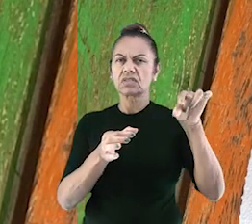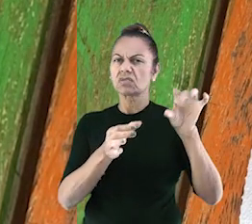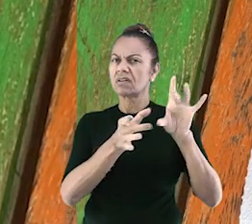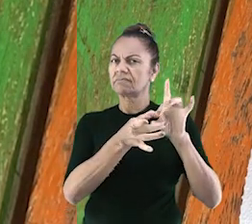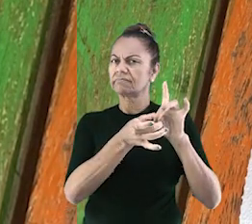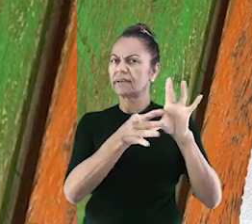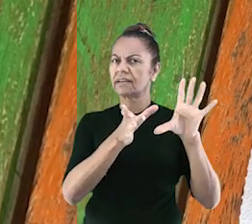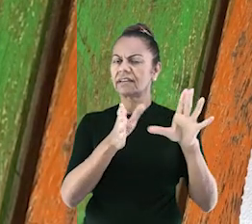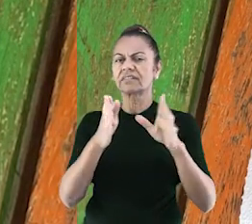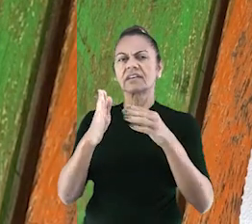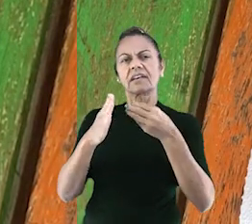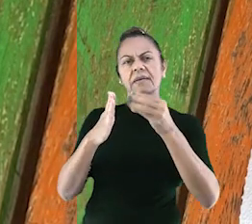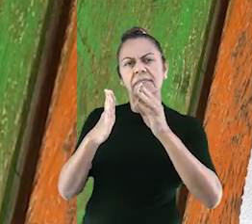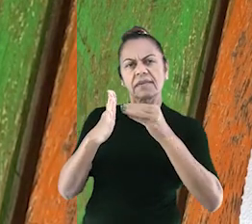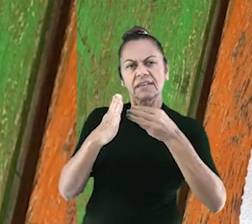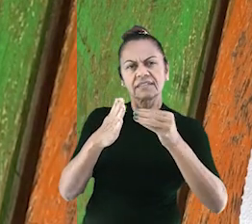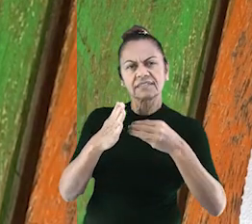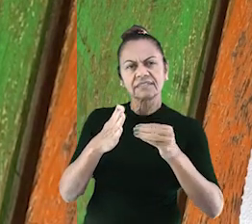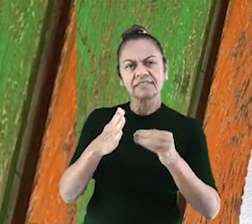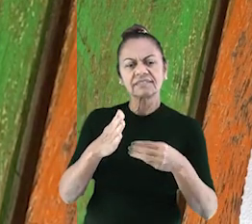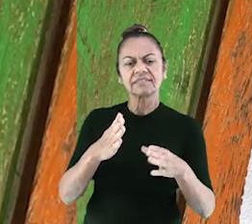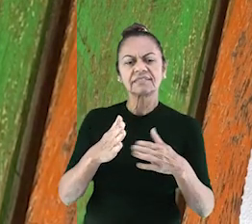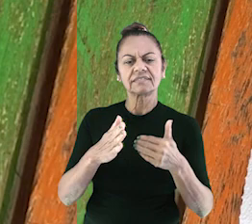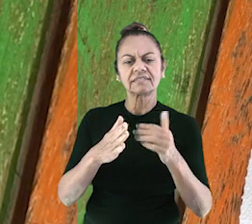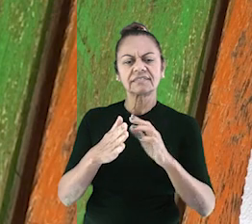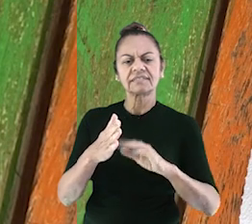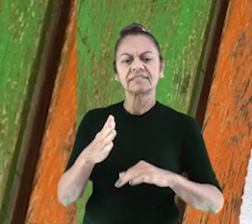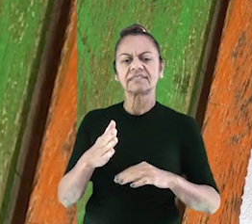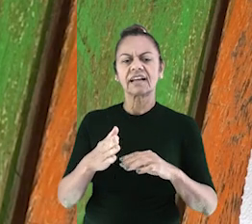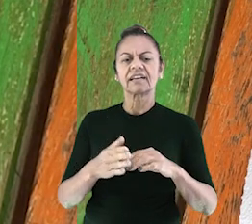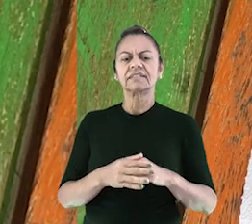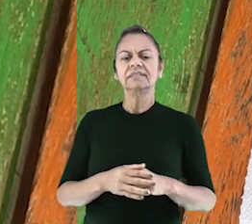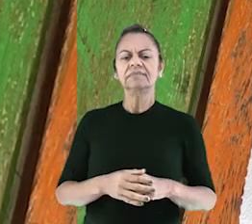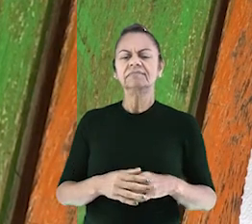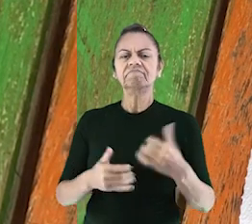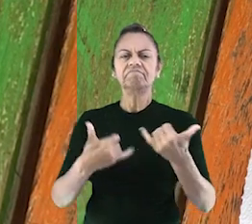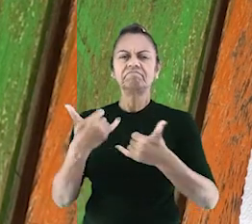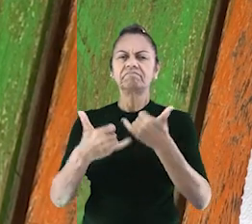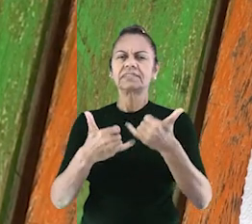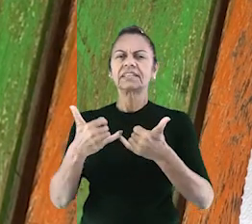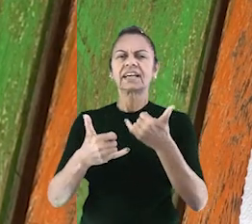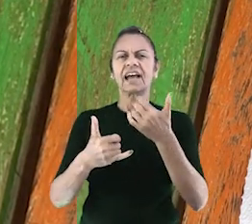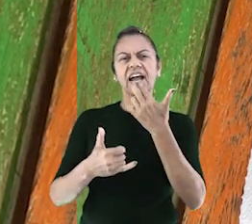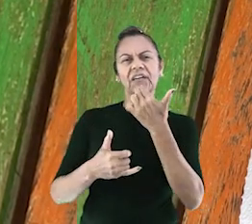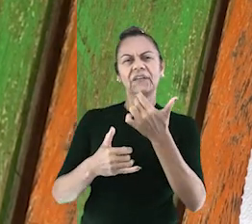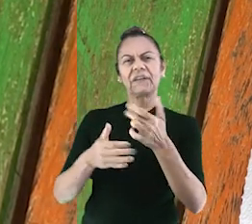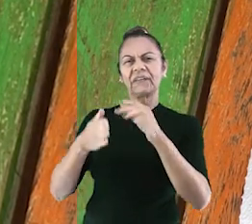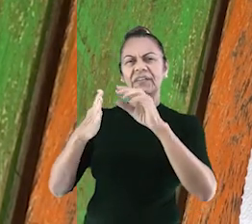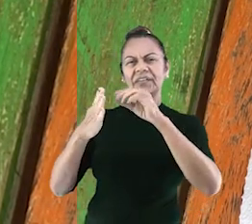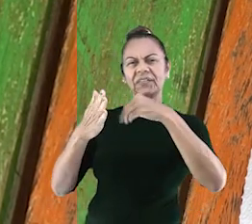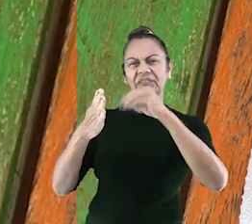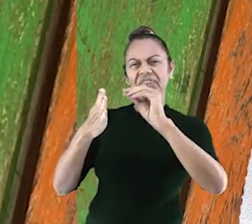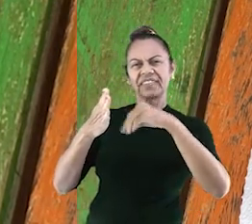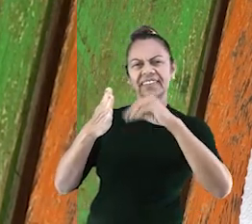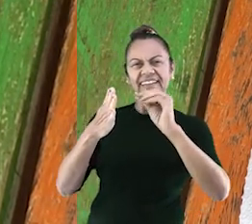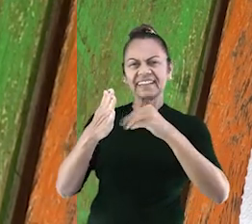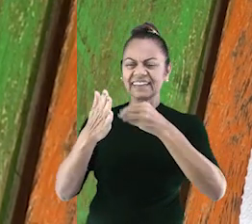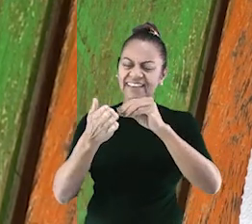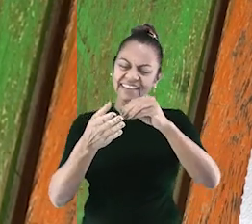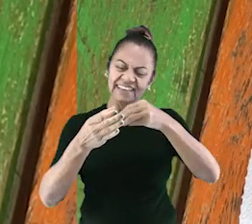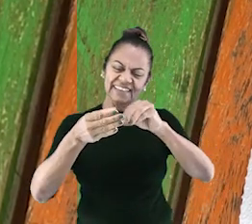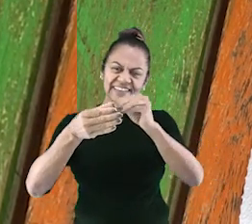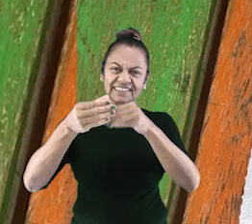quiser. Criançada, agora é a hora de brincar de pintar. Quem gosta de colorir